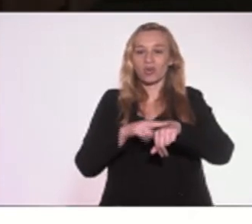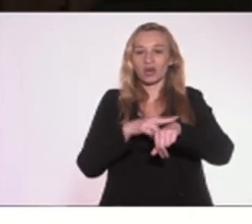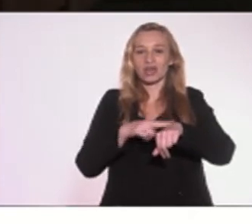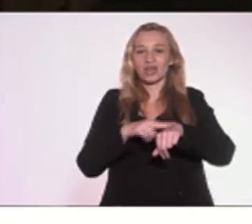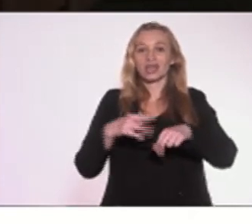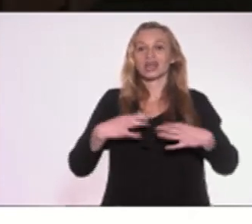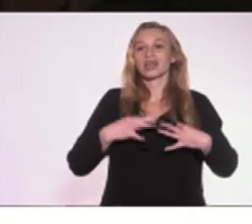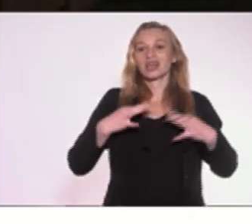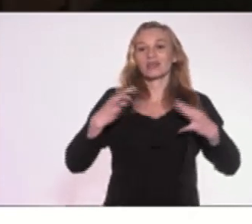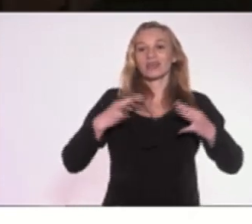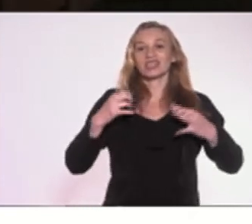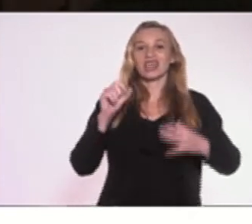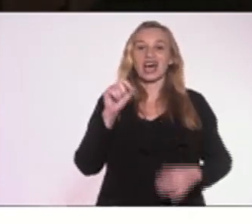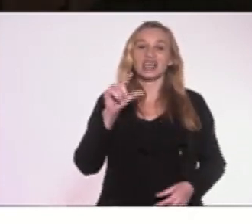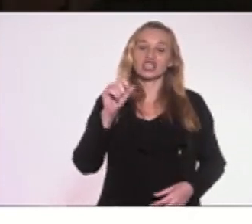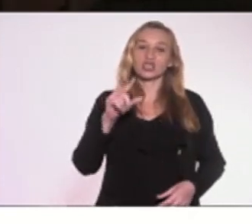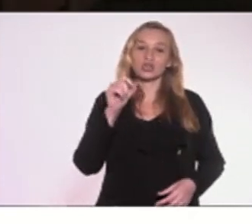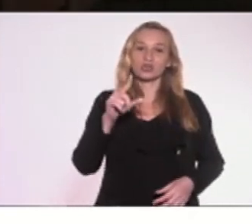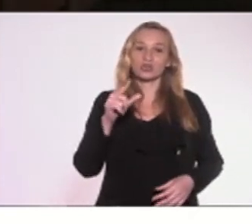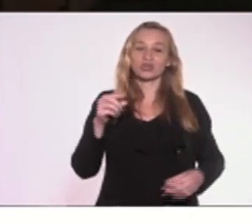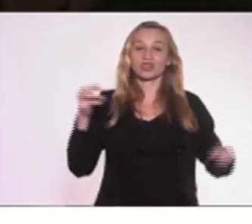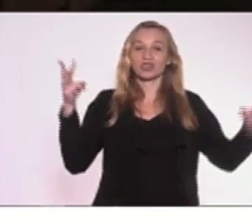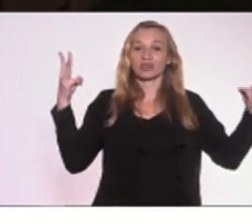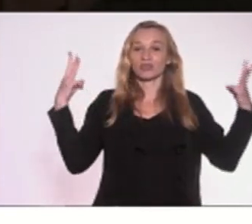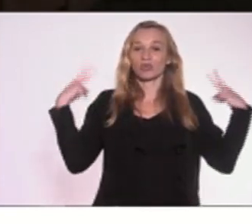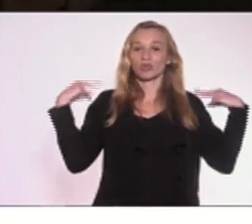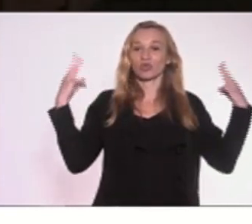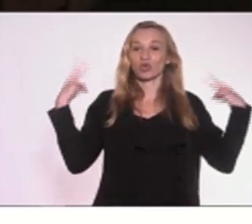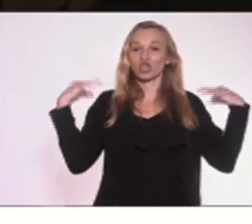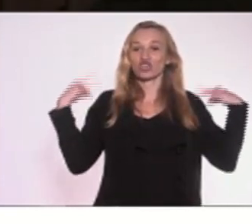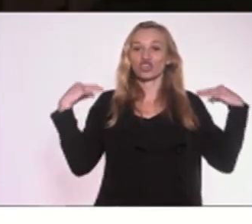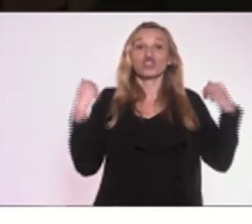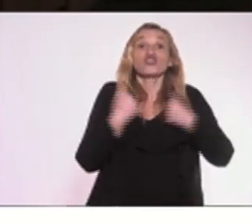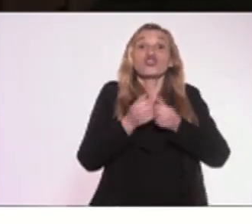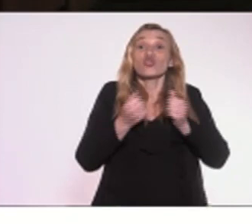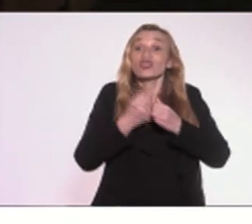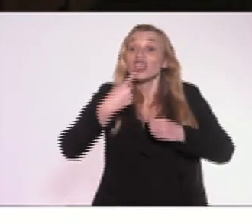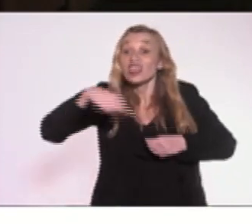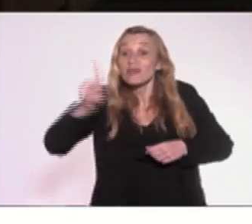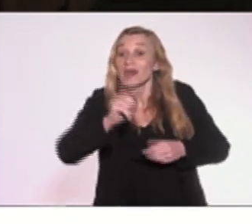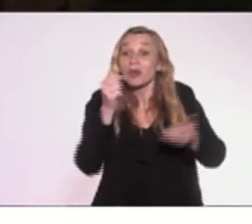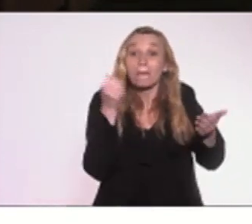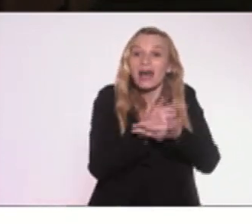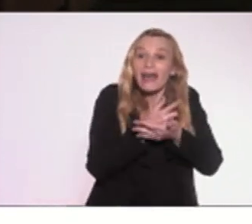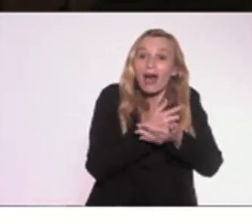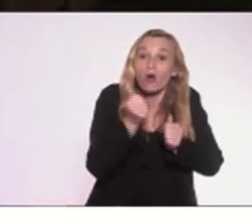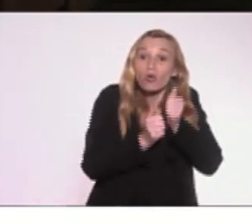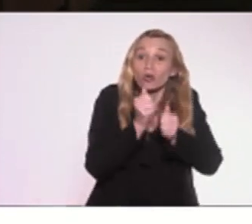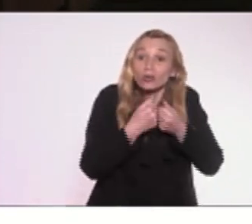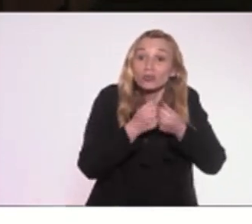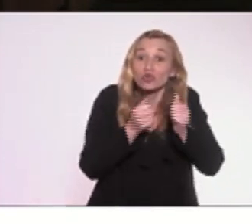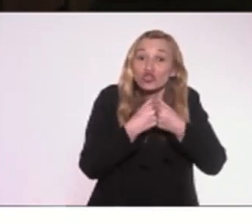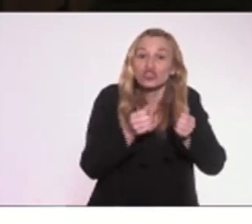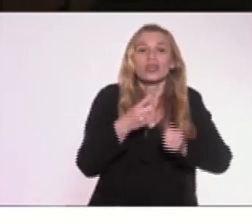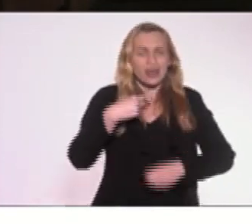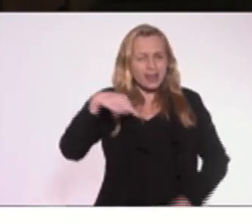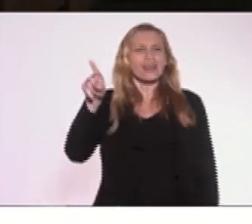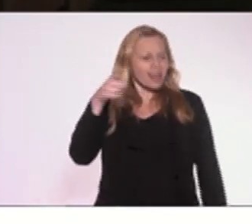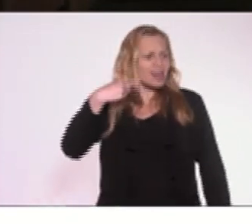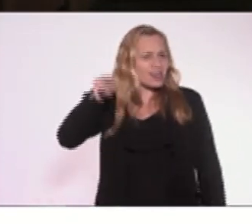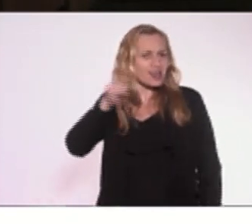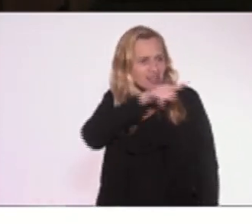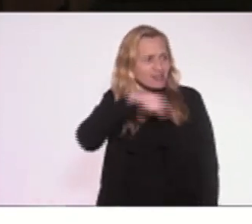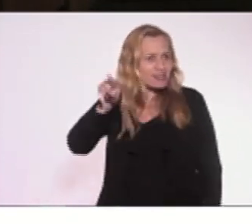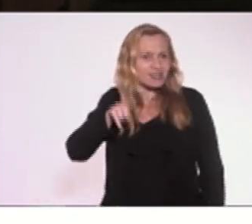disso. Ele ia vestido de motorista de ônibus, e para não pagar. Ia, com certeza.